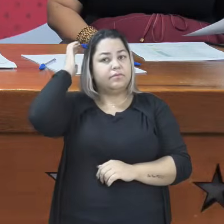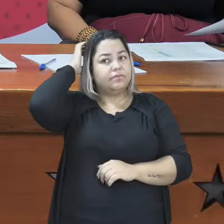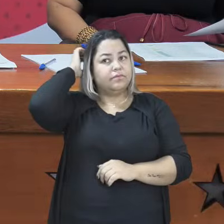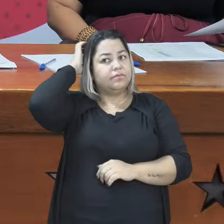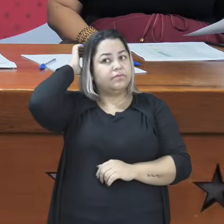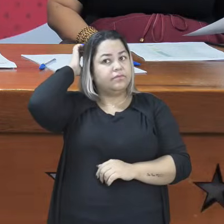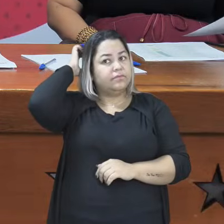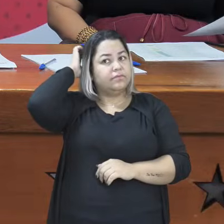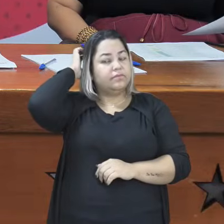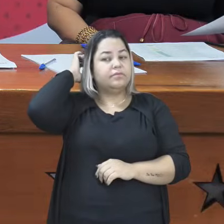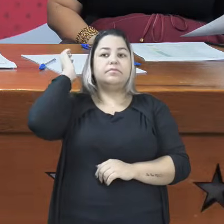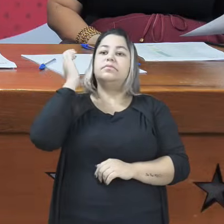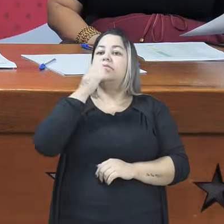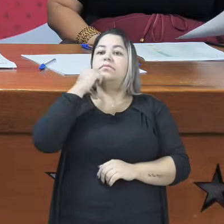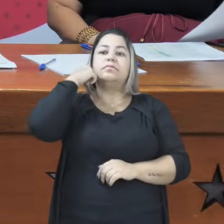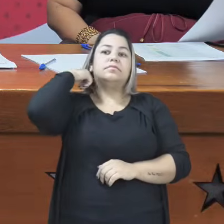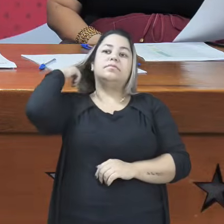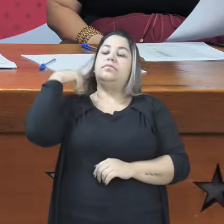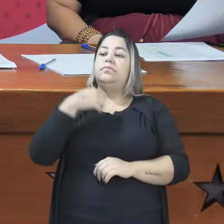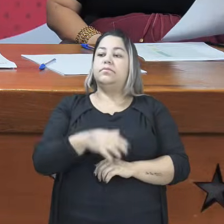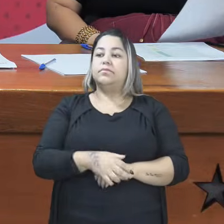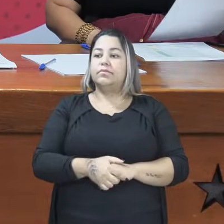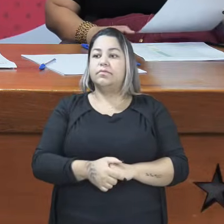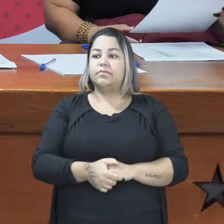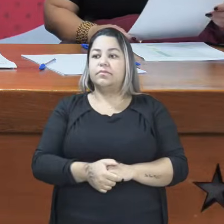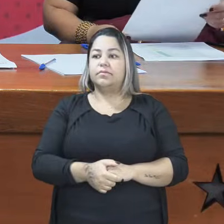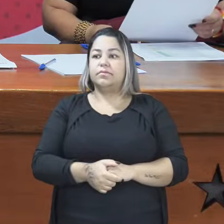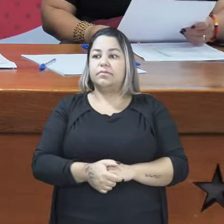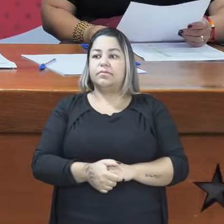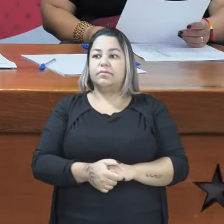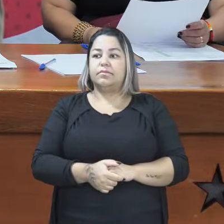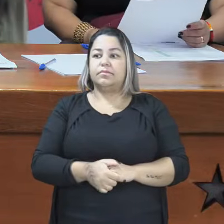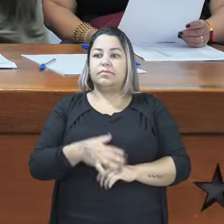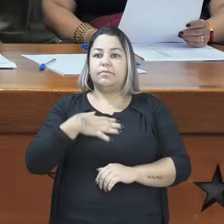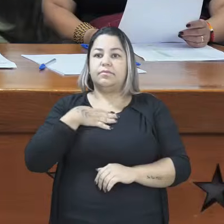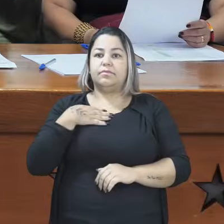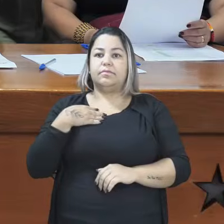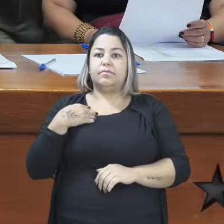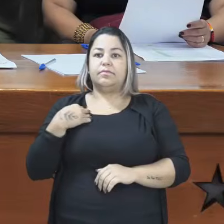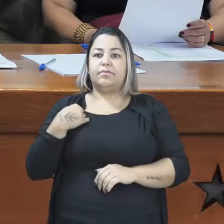27. Não, quais foram os estados?